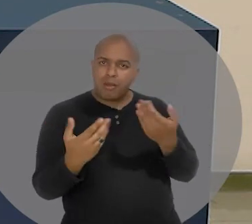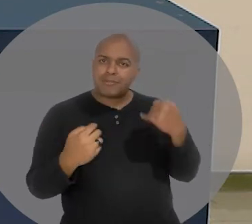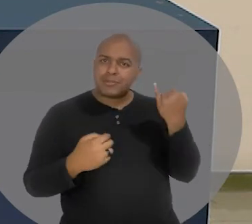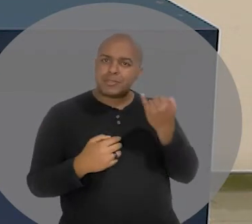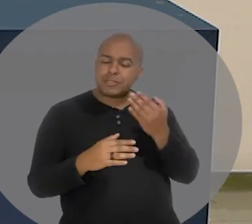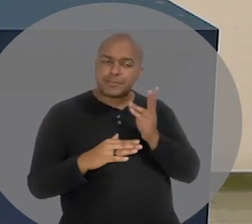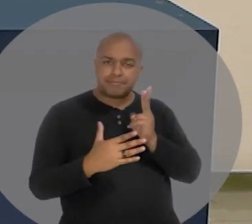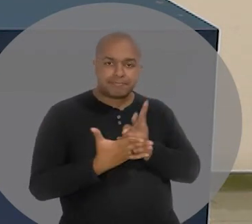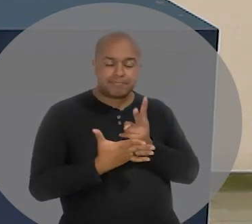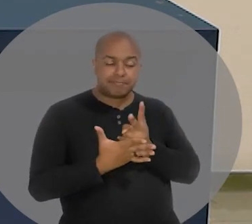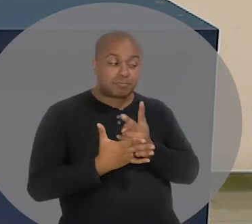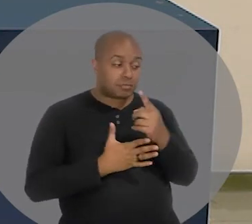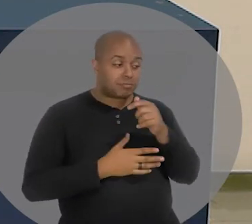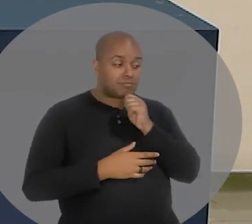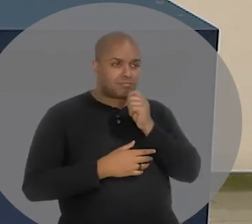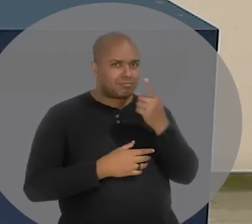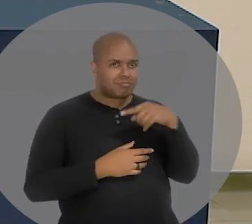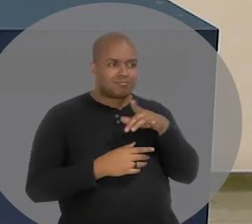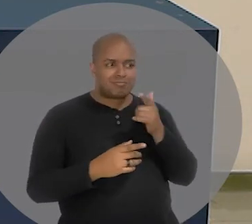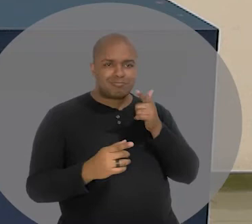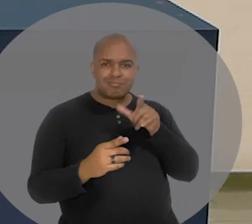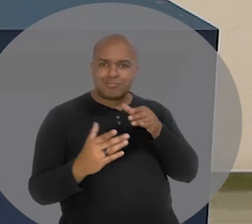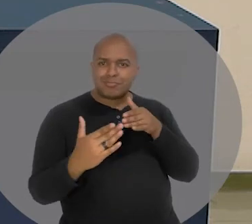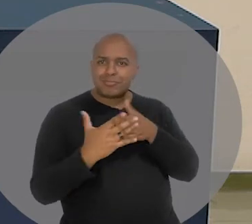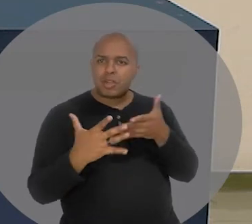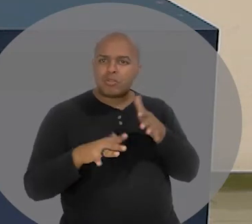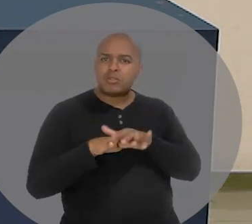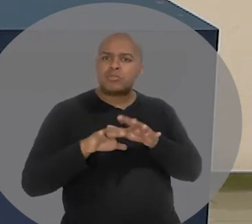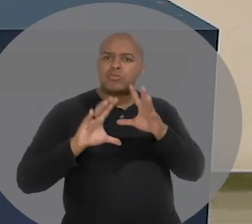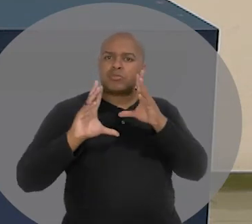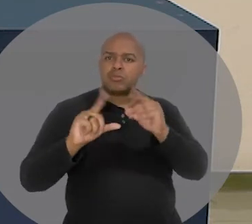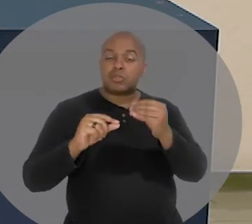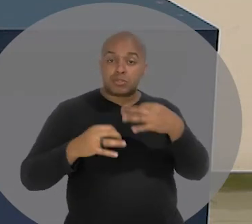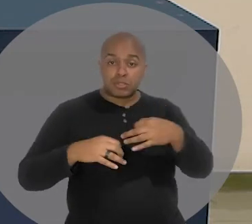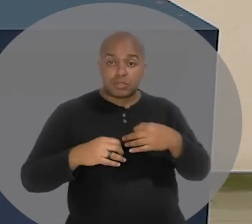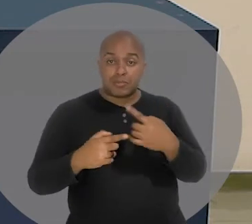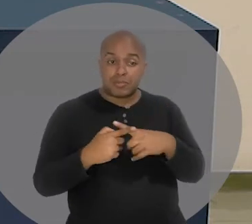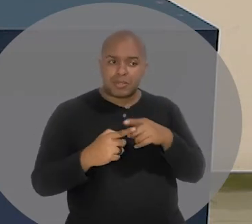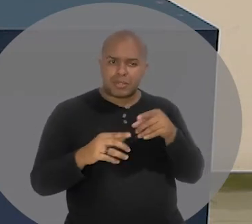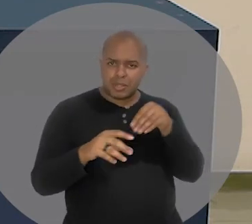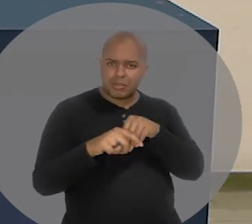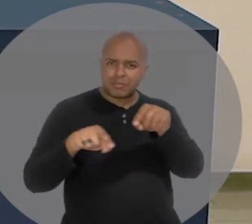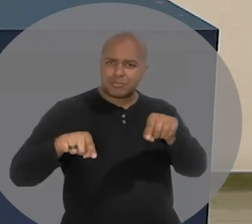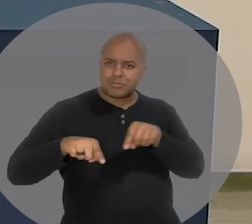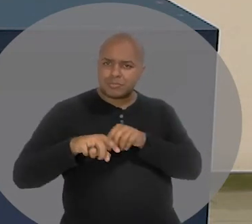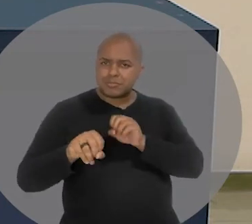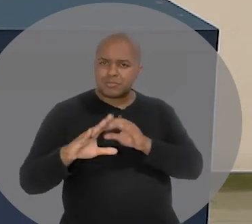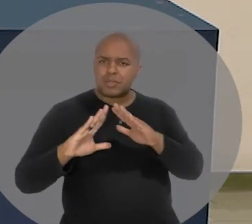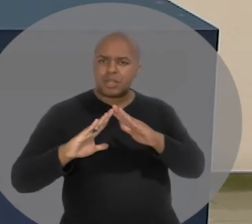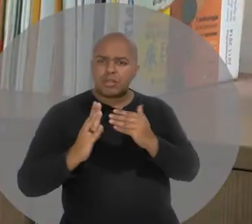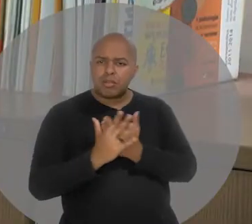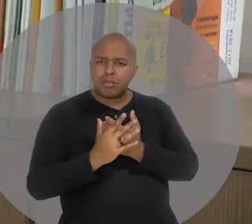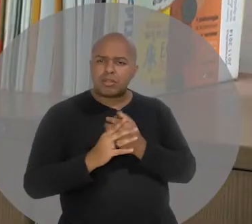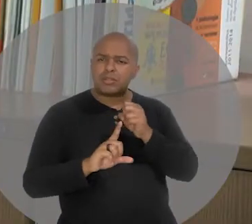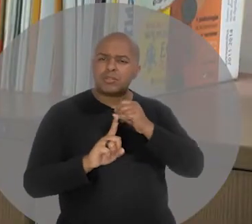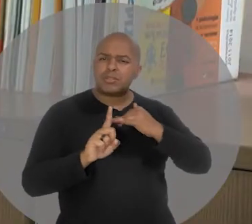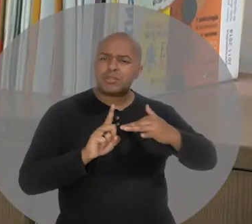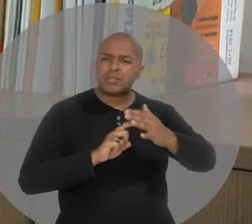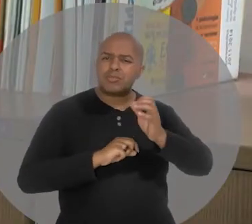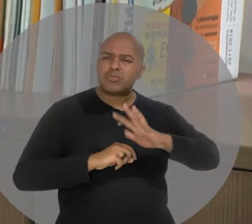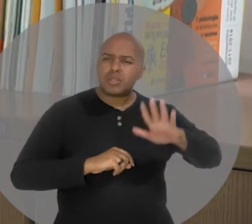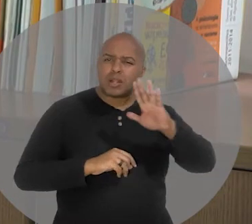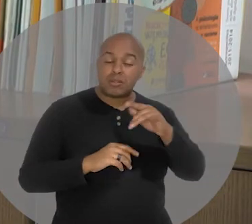permanente. Ainda nós não alcançamos a inclusão plena, né? Na sala de aula, na escola, na sociedade.